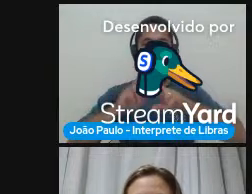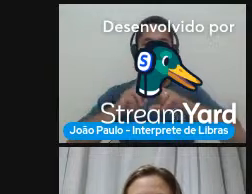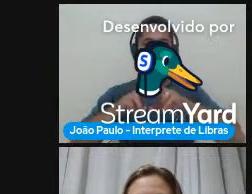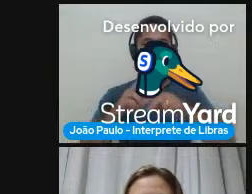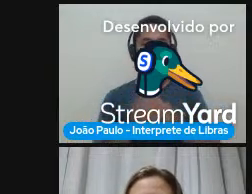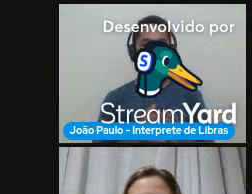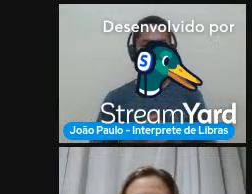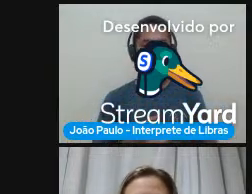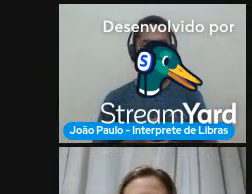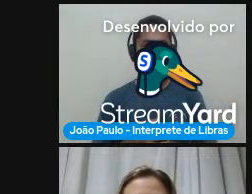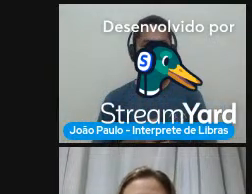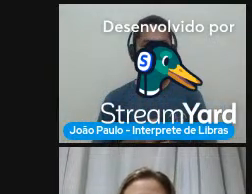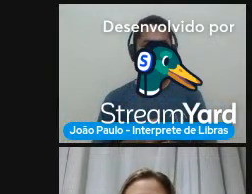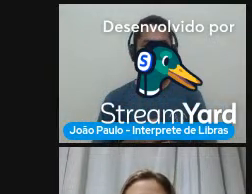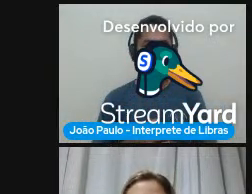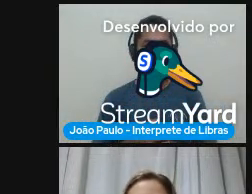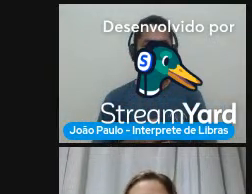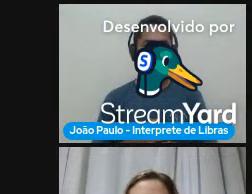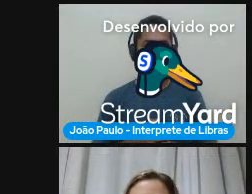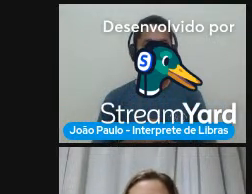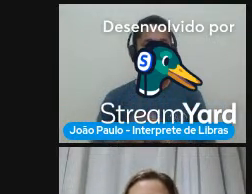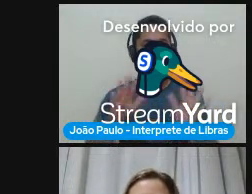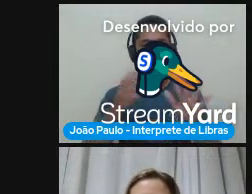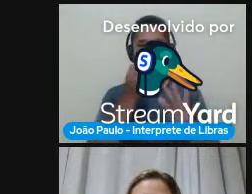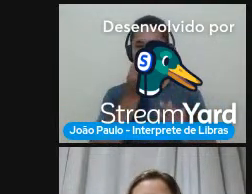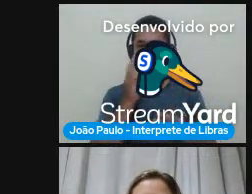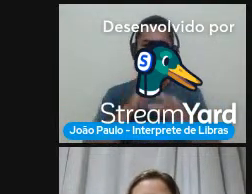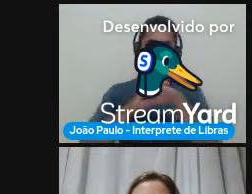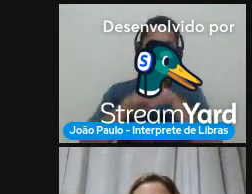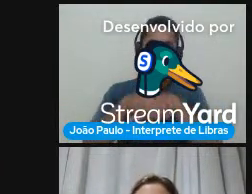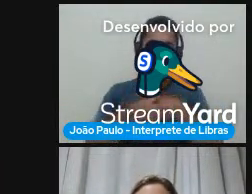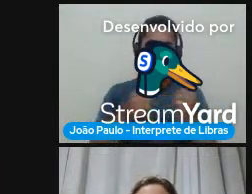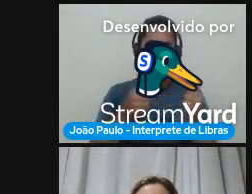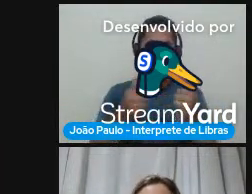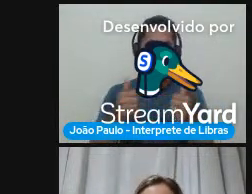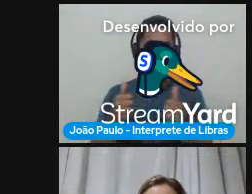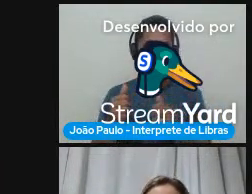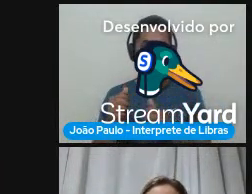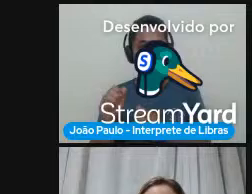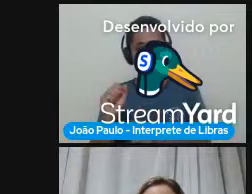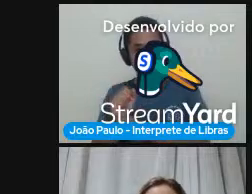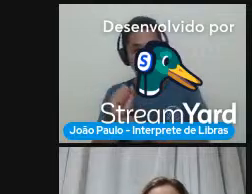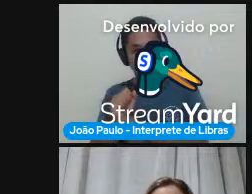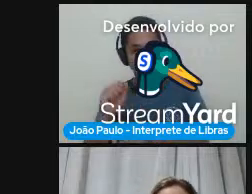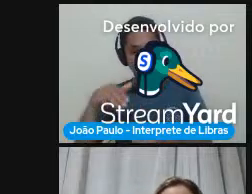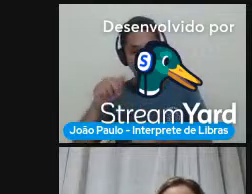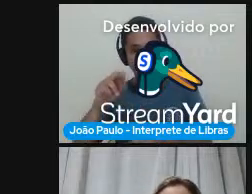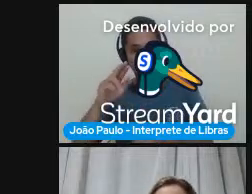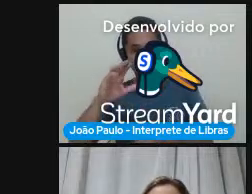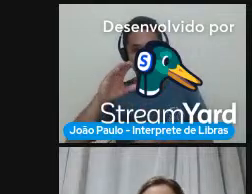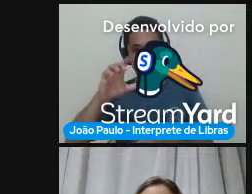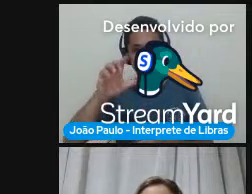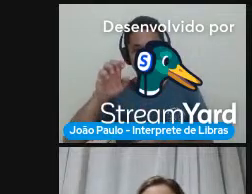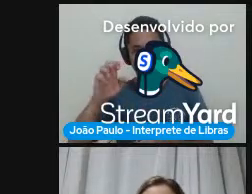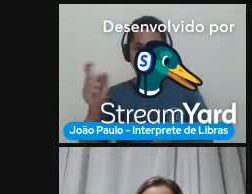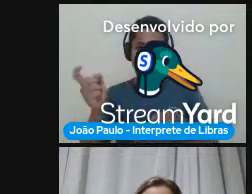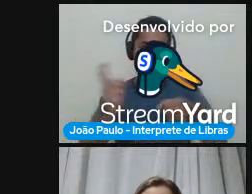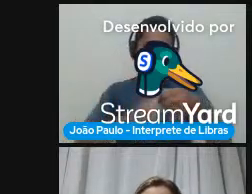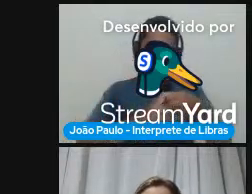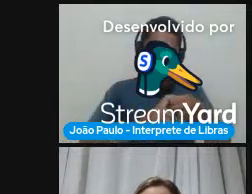Diego. Pessoal, boa noite. Enquanto a Marcele vai retomando a conexão,